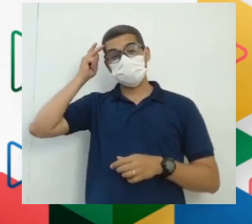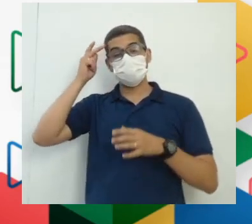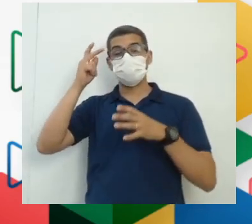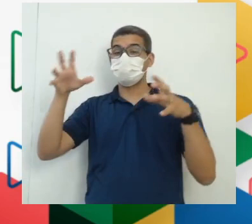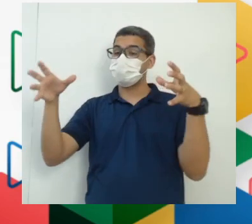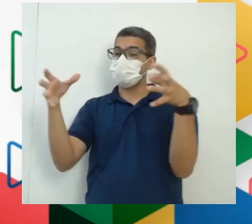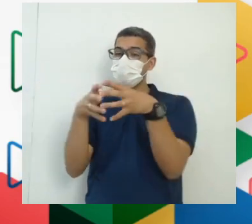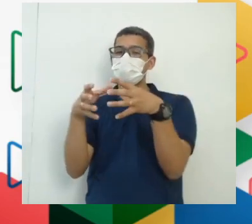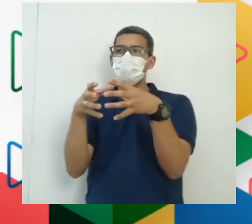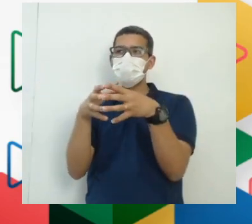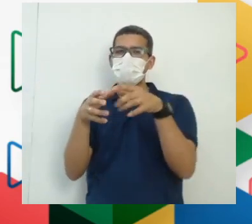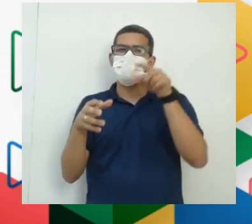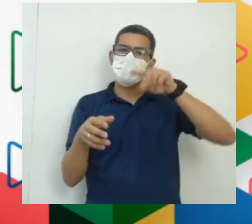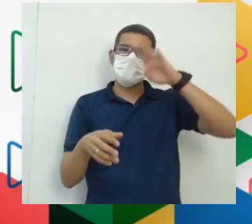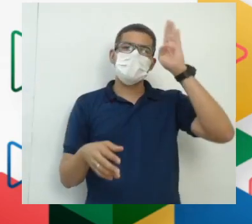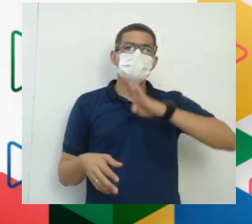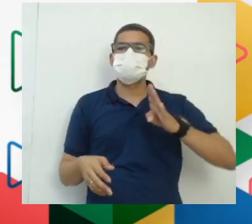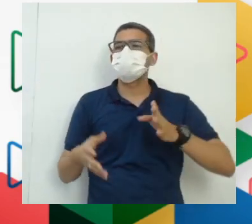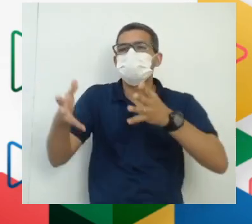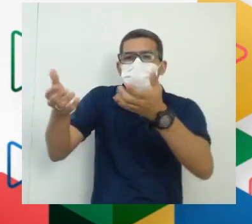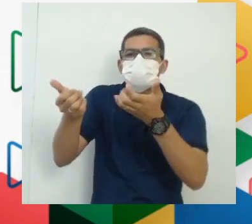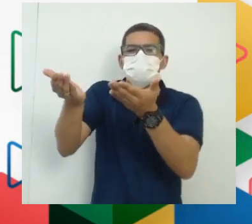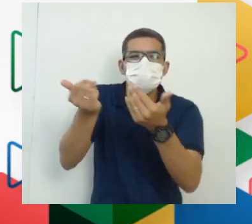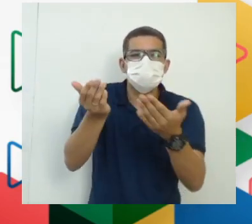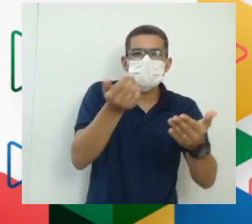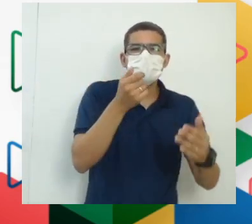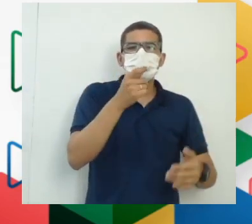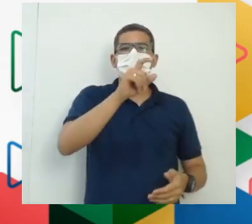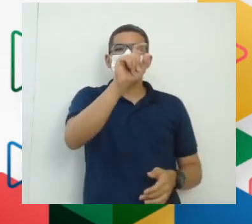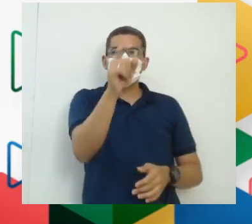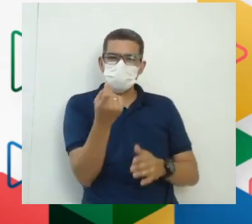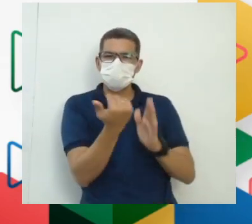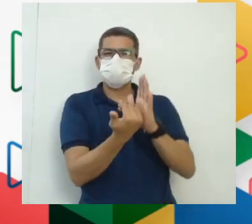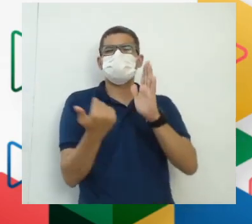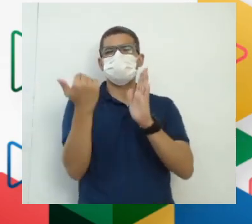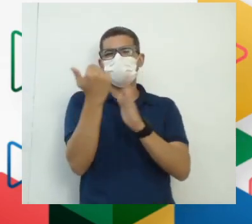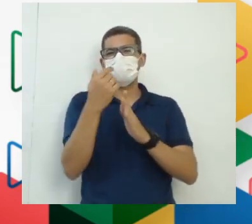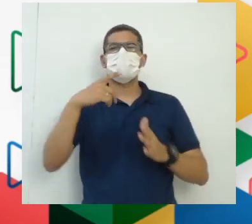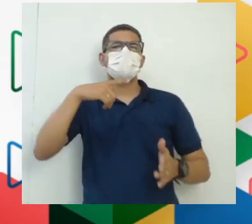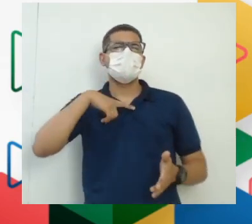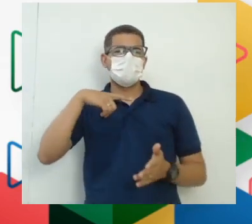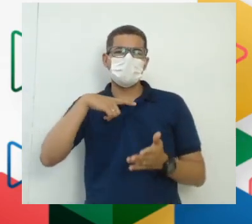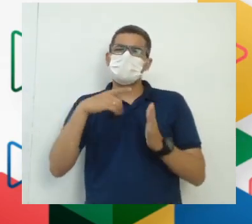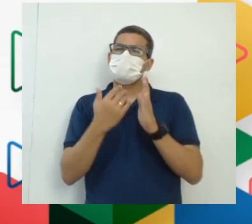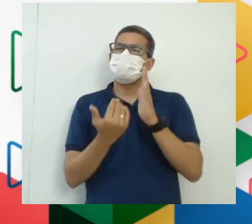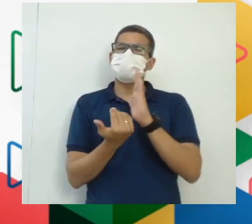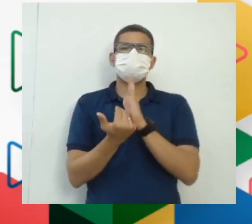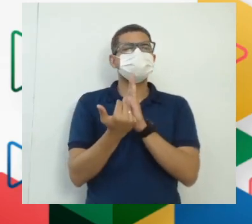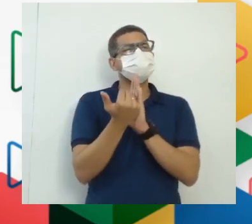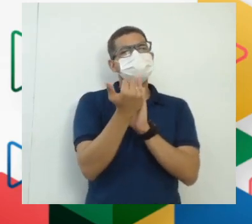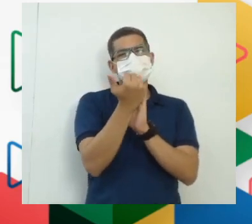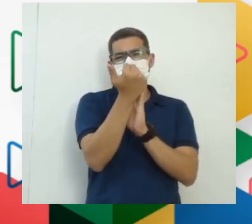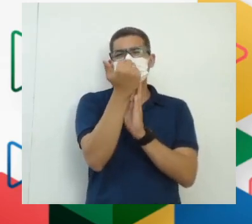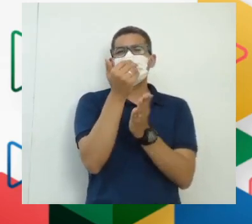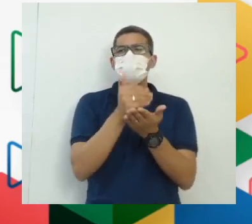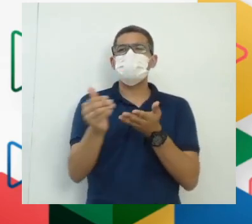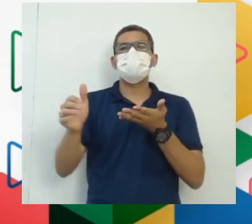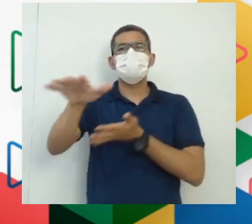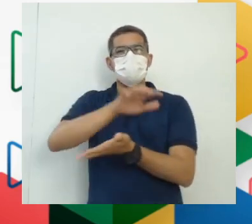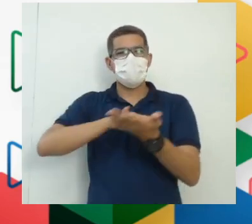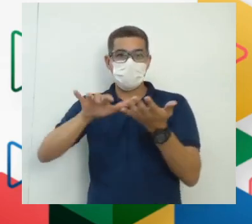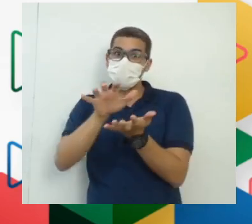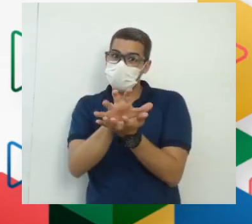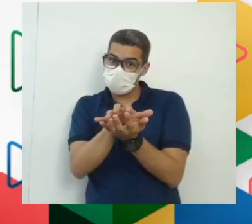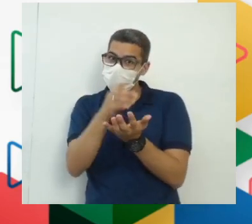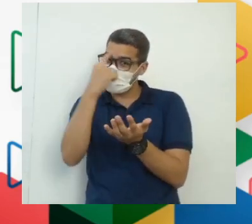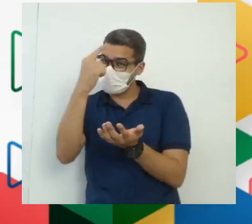ser sustentada aqui no Brasil e aumentar os impostos. É claro que isso vai desembocar, foi um dos motivos pelo qual mais tarde rolou a Revolução